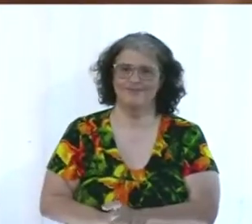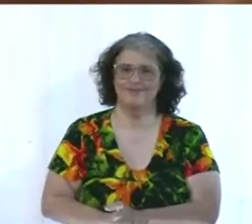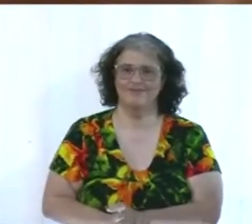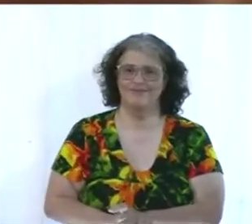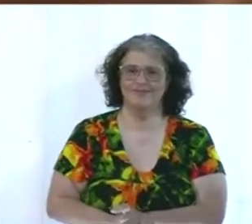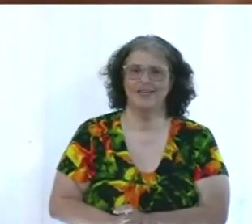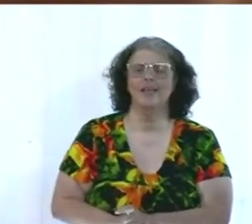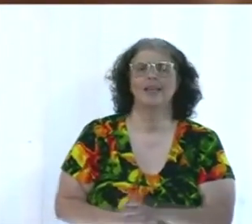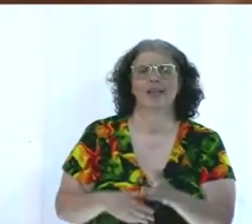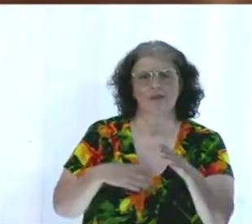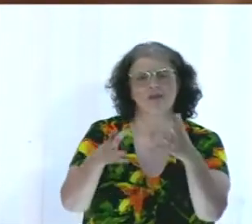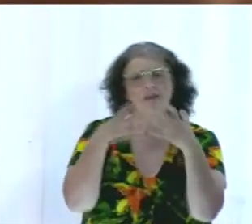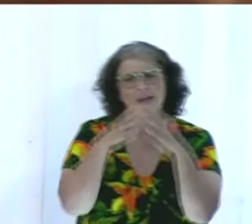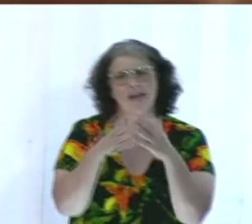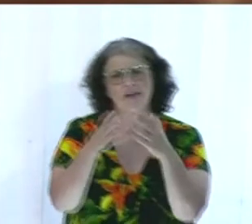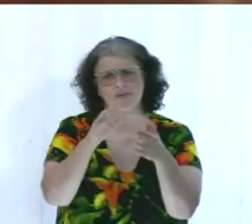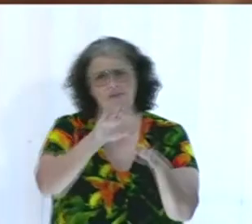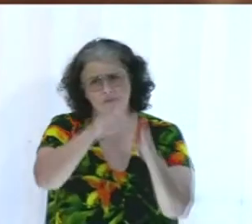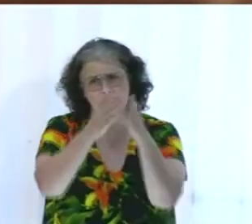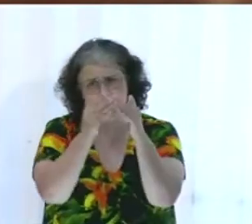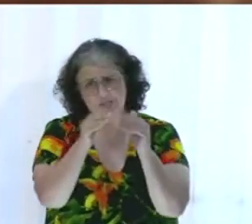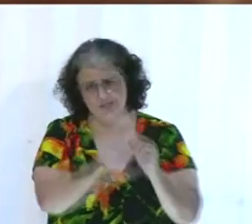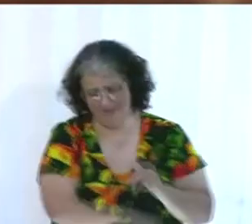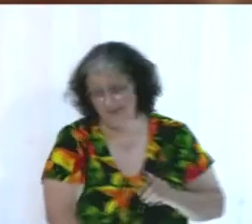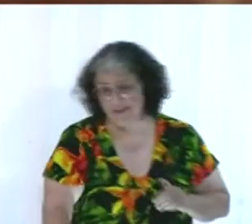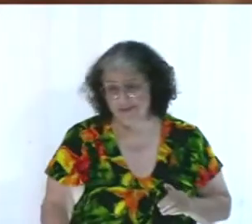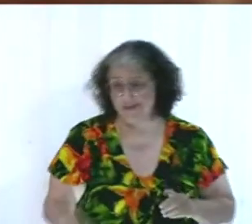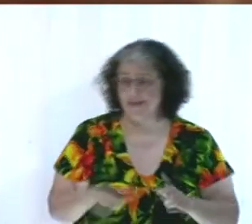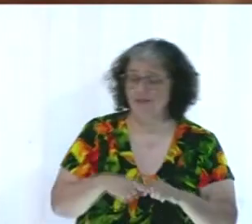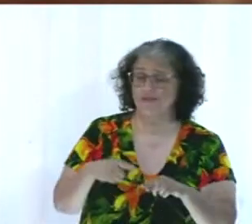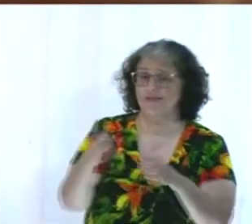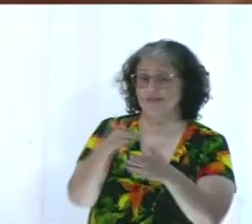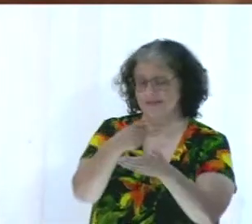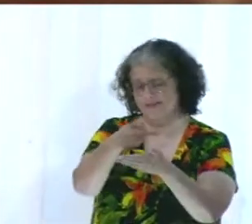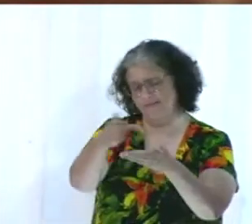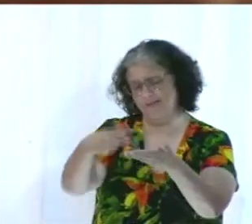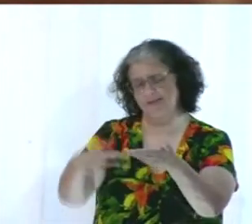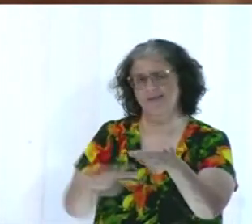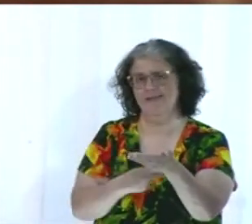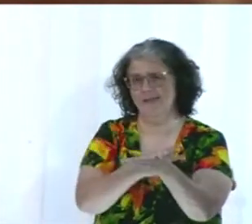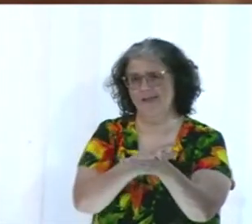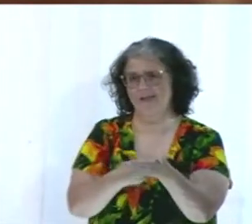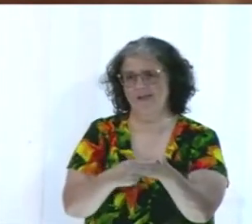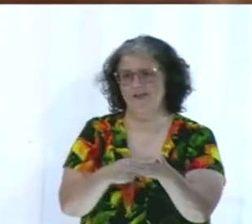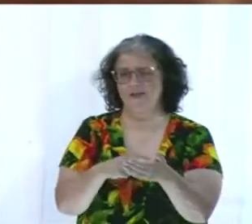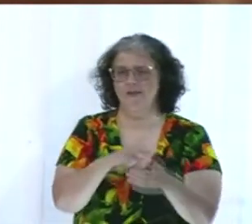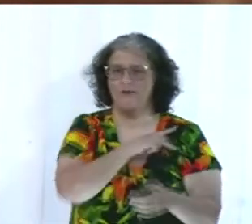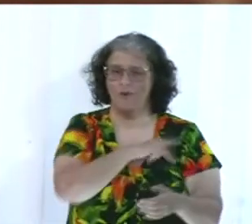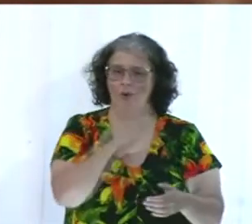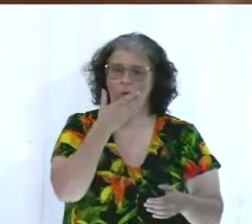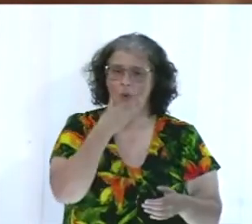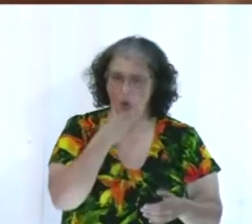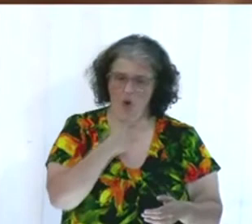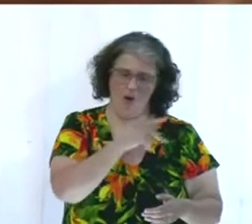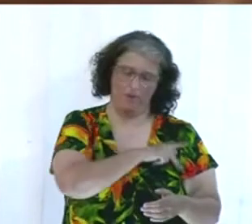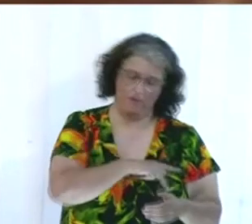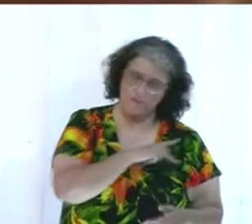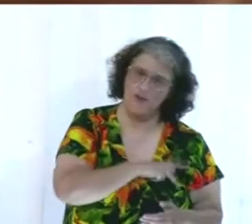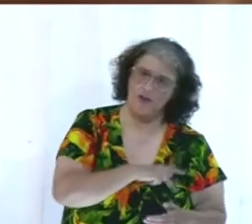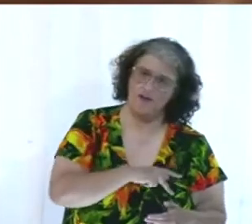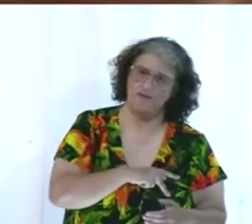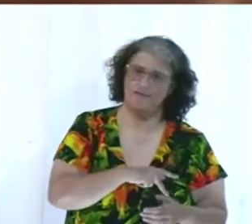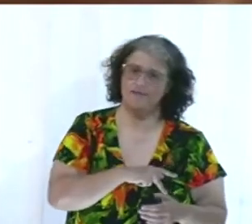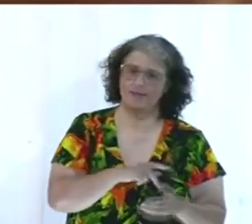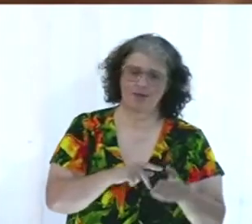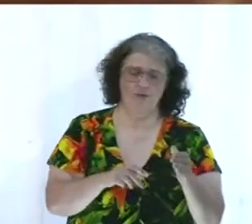mão, e você estivesse vendo que aquele personagem que você vai desenhar é Paulo pregando o Evangelho,